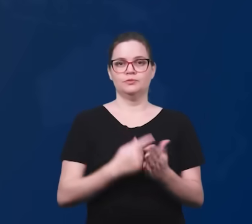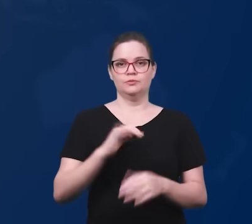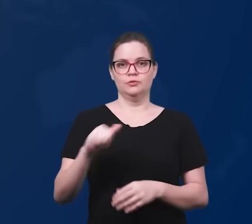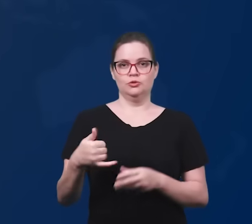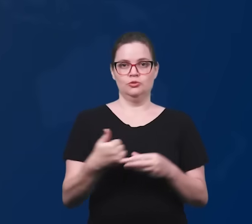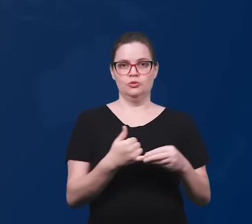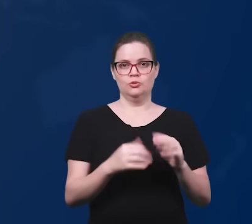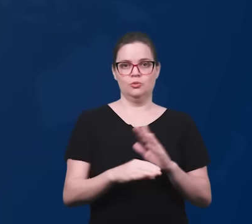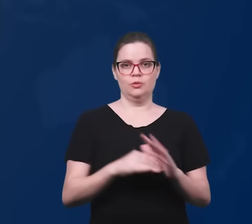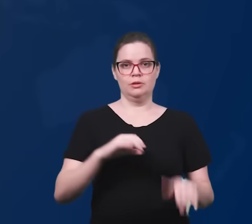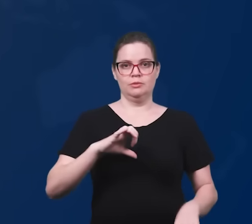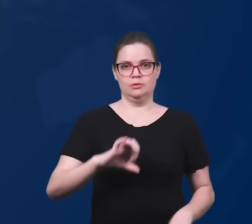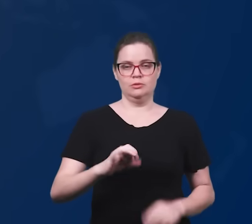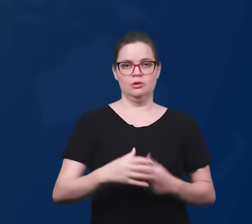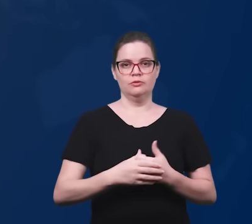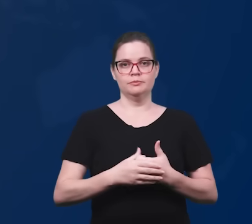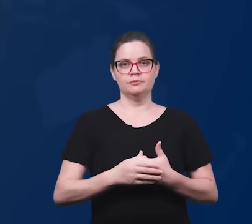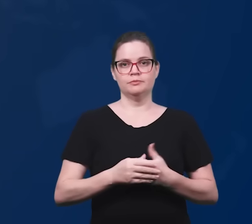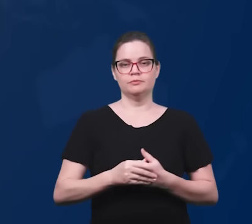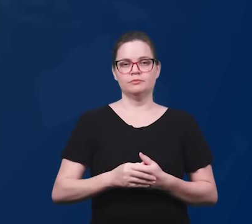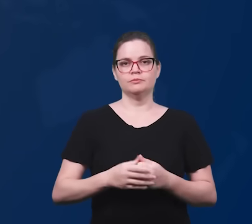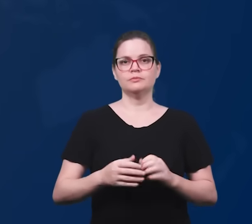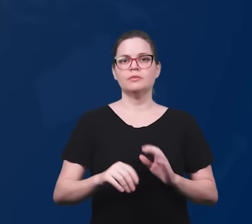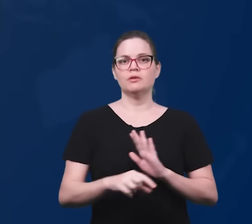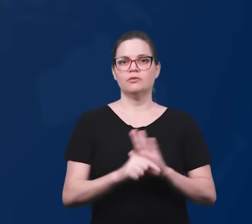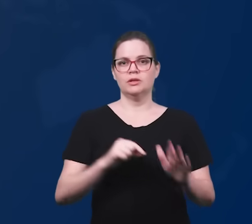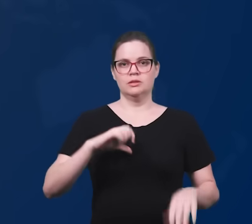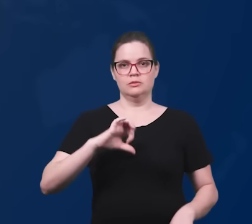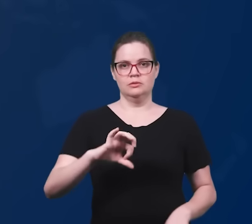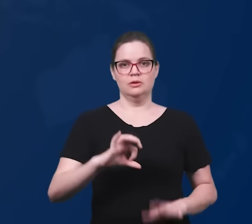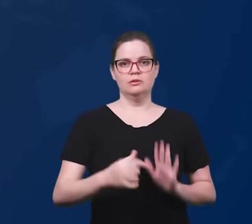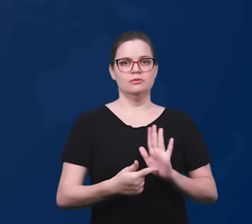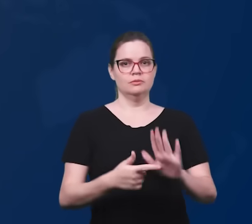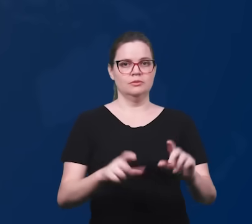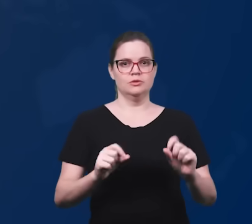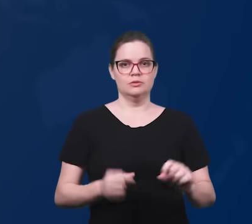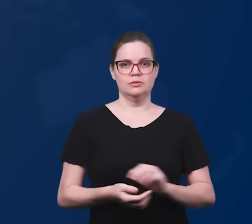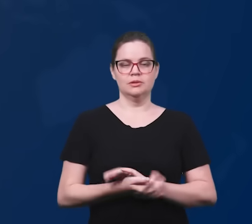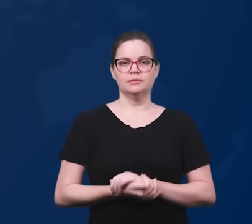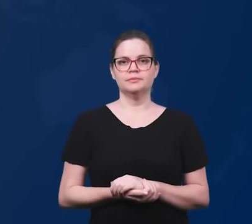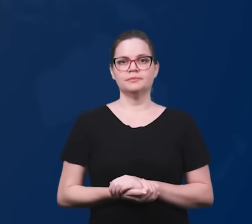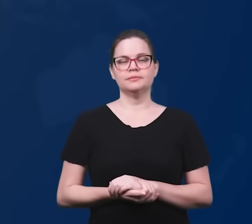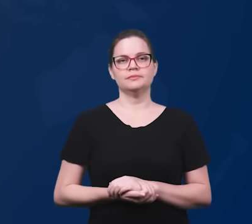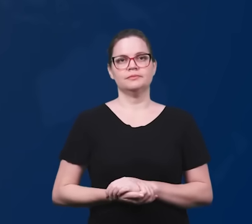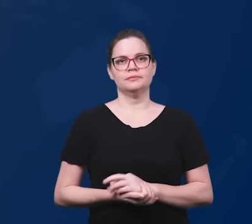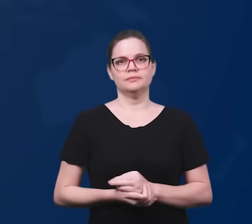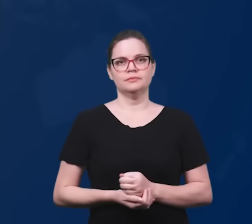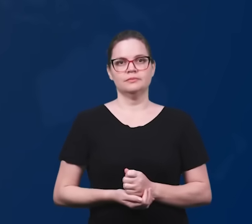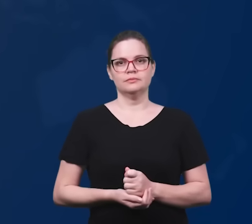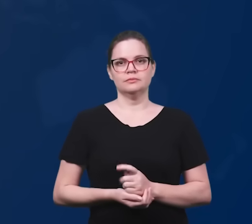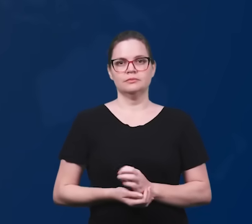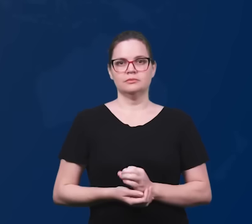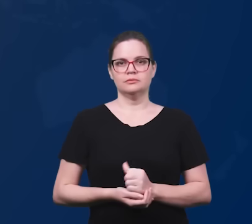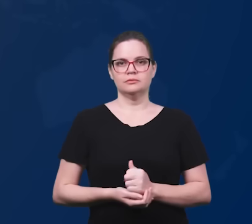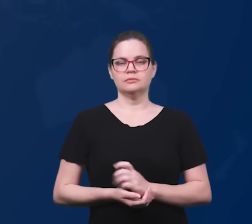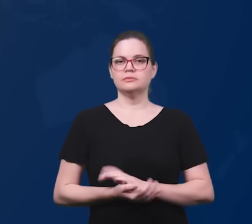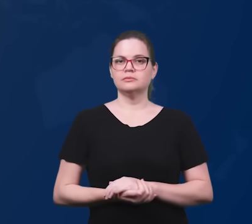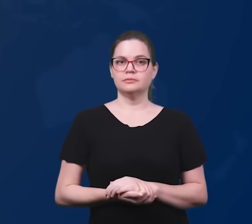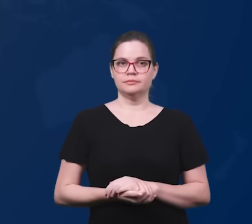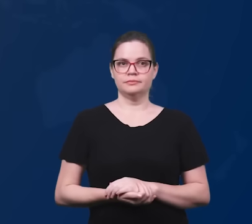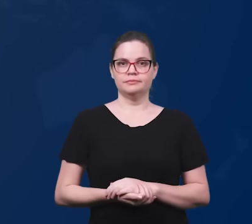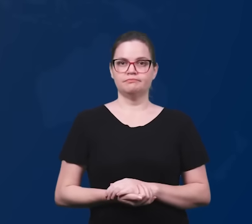9, no versículo 9, diz o seguinte: eles